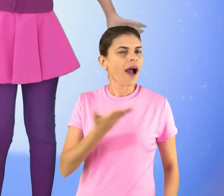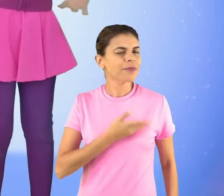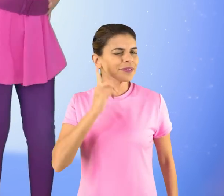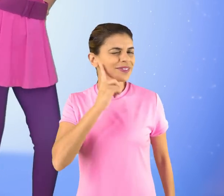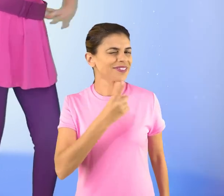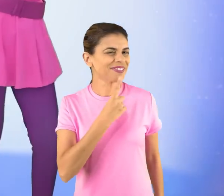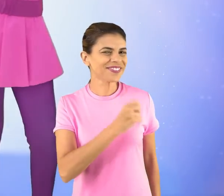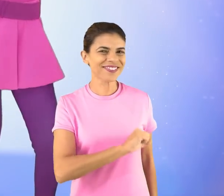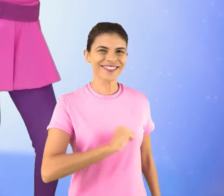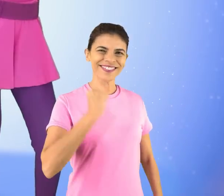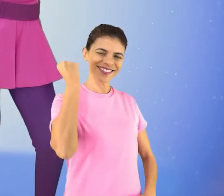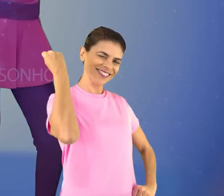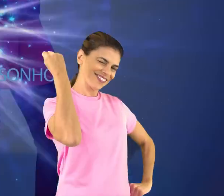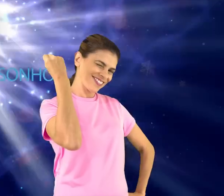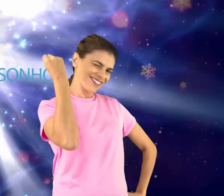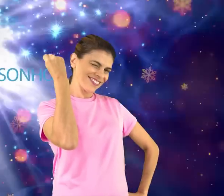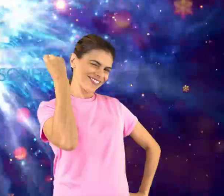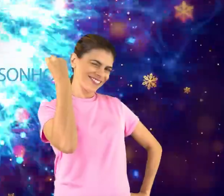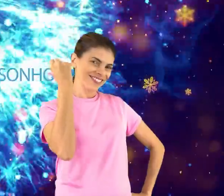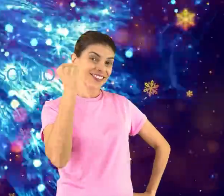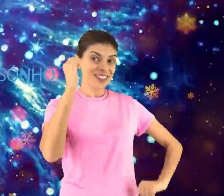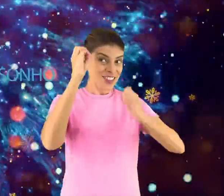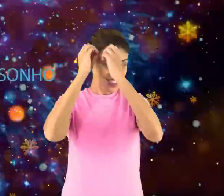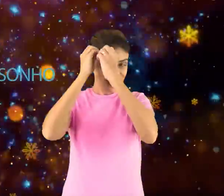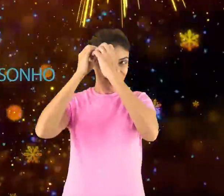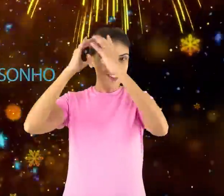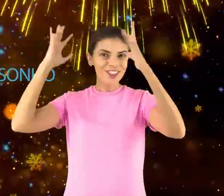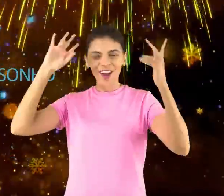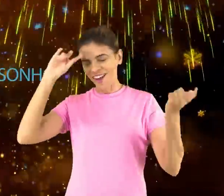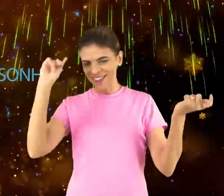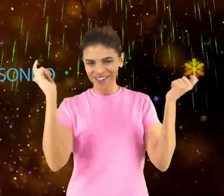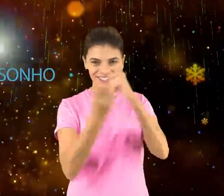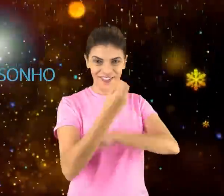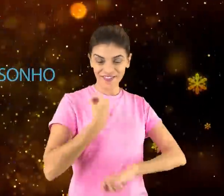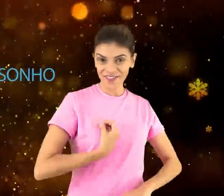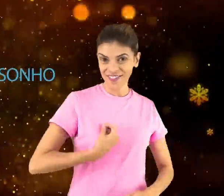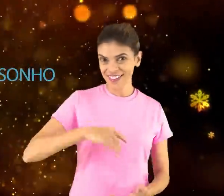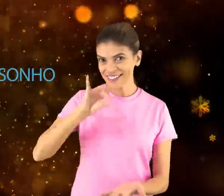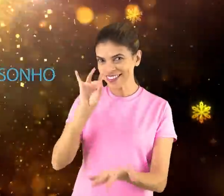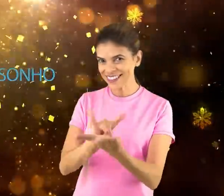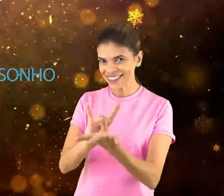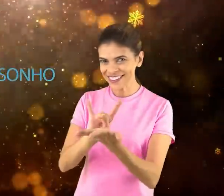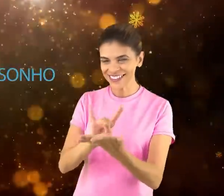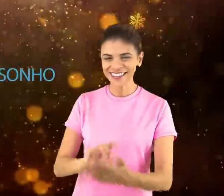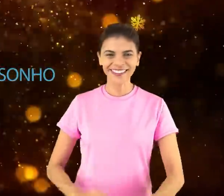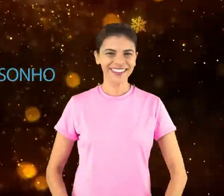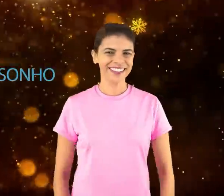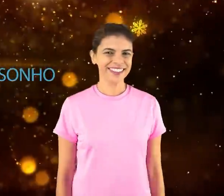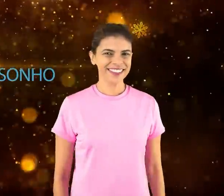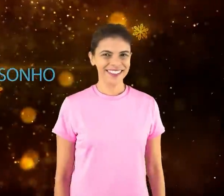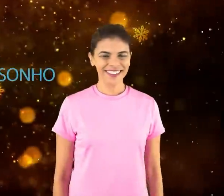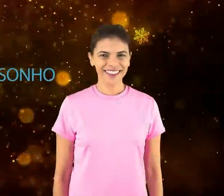amigos e amigas! Aqui você pode viver o seu sonho!